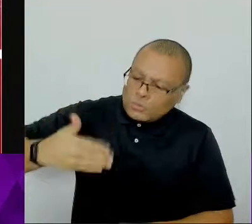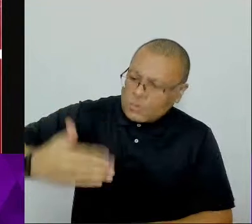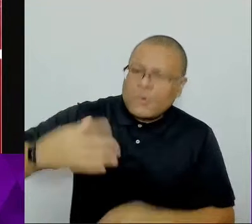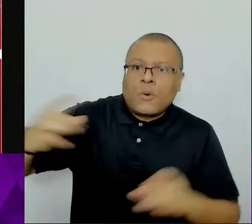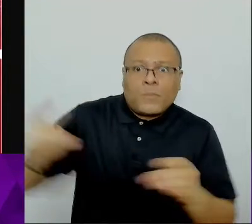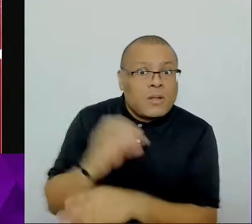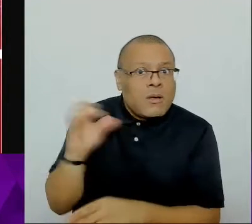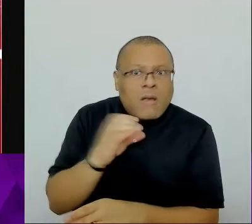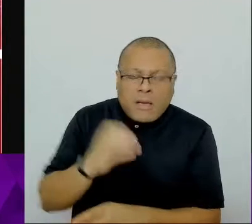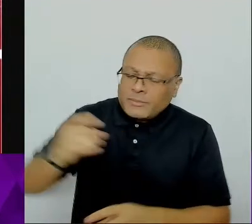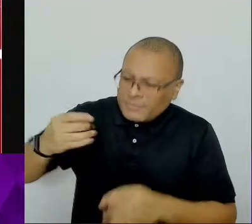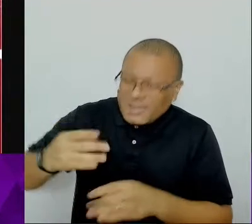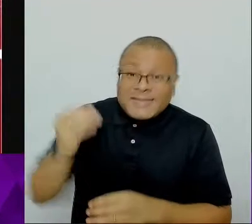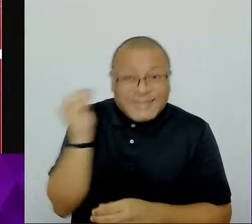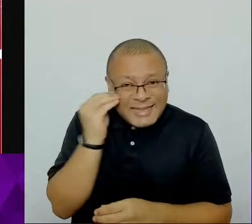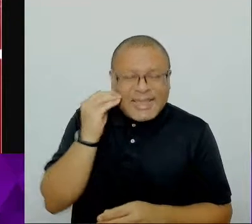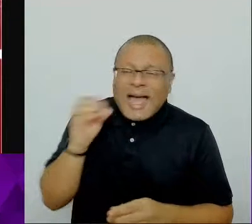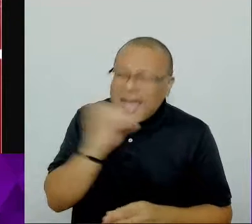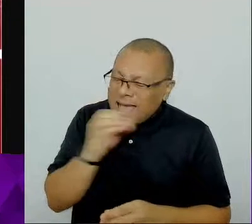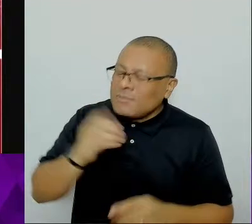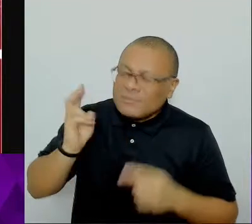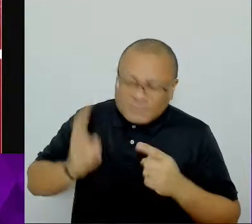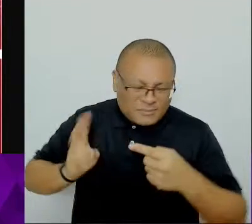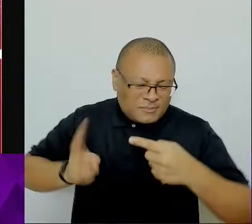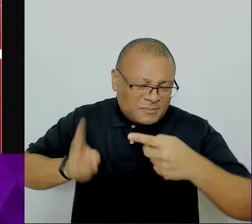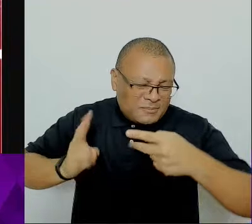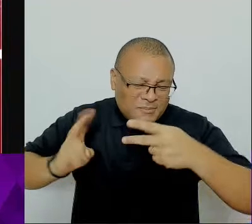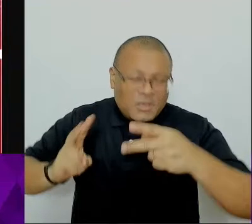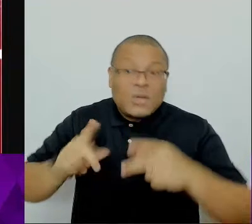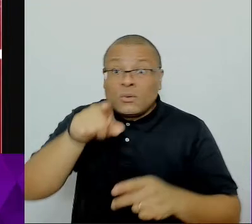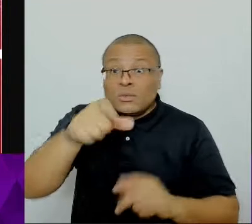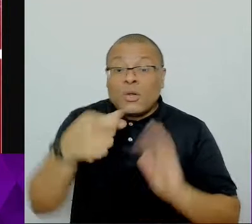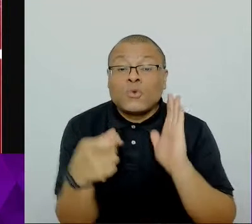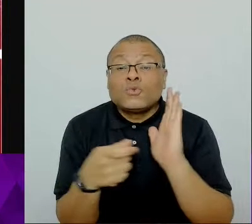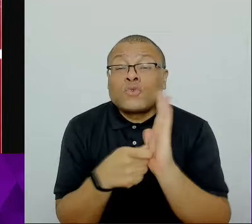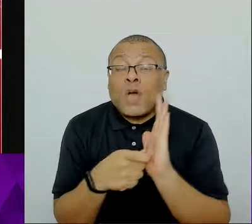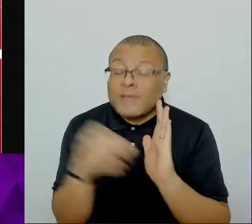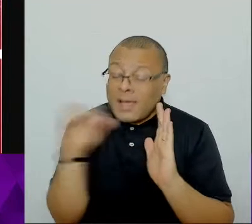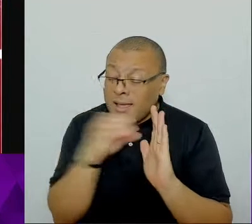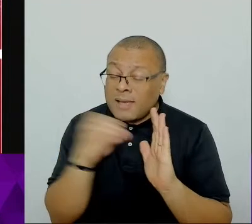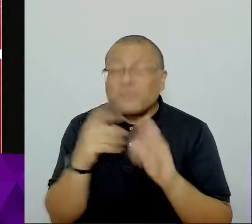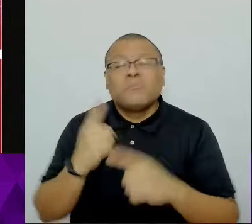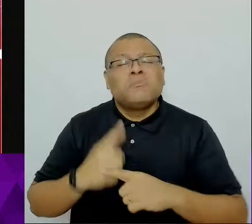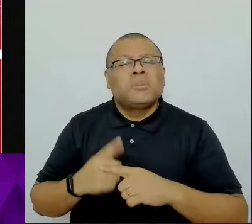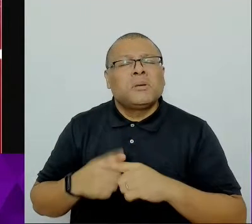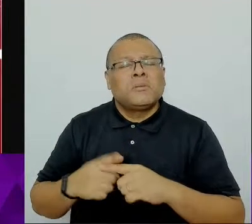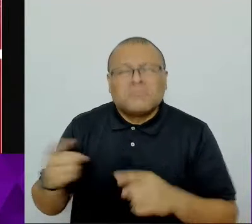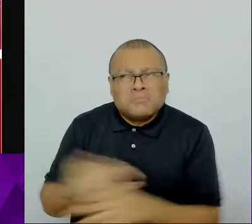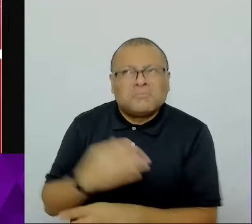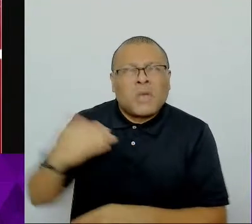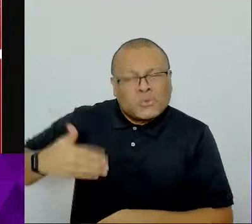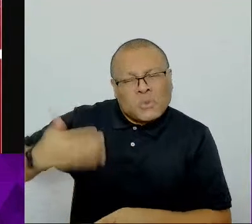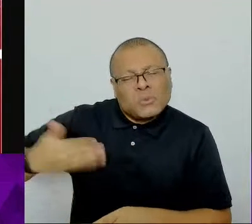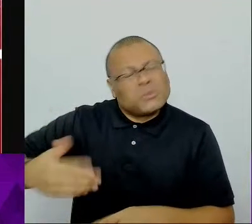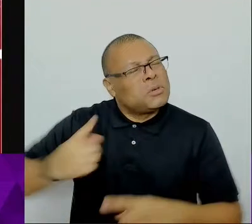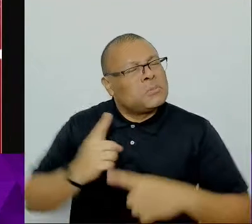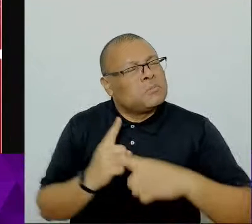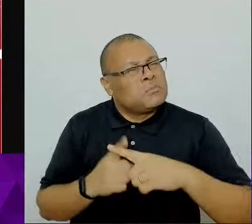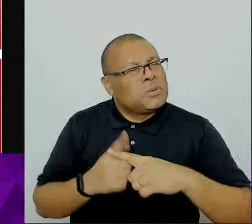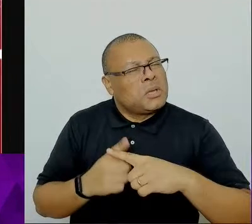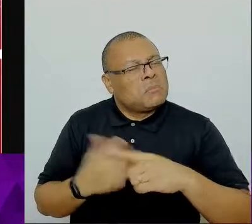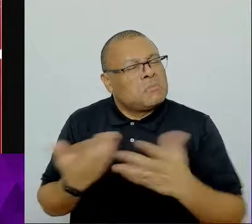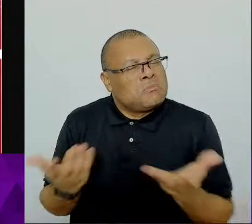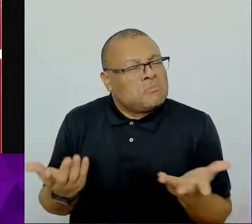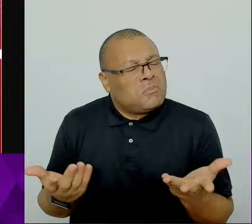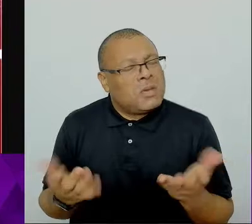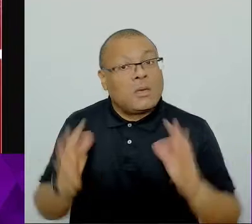mais, ou você tenta entregar sempre o seu software. Por que isso, né? A gente vai falar, por que entregar contínuo, entregar o tempo todo?